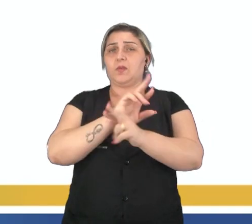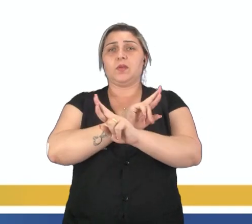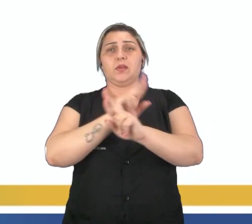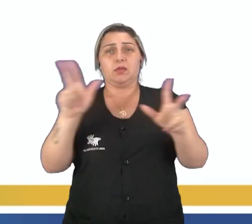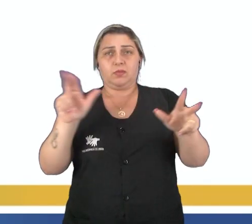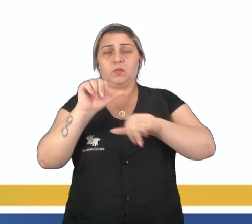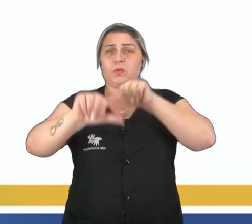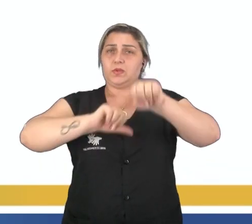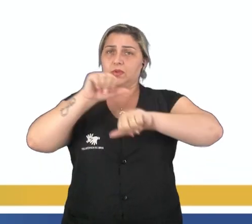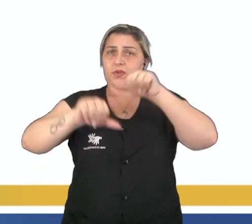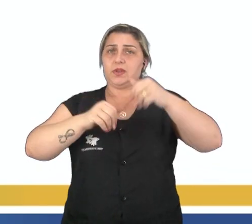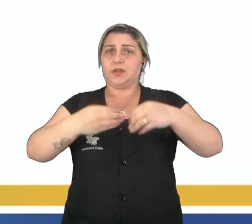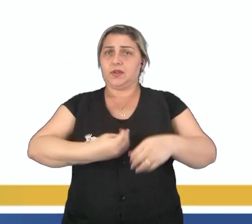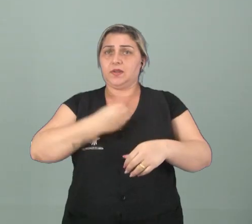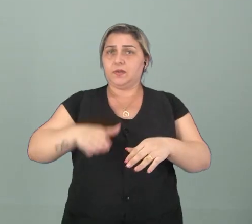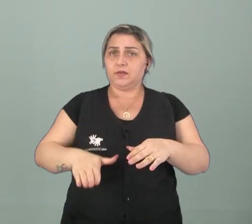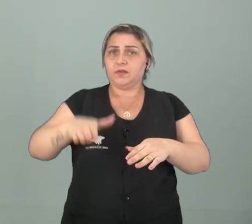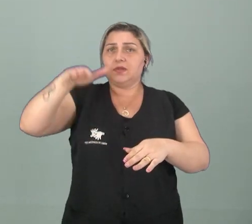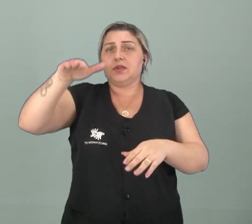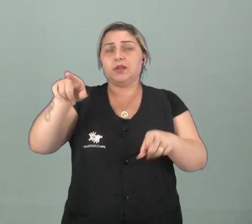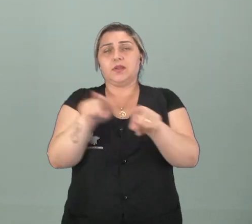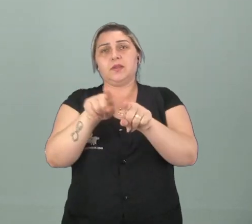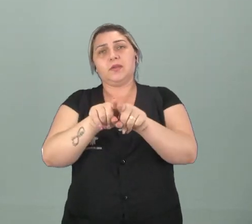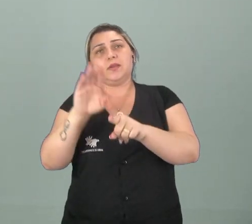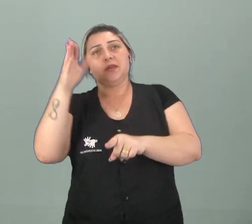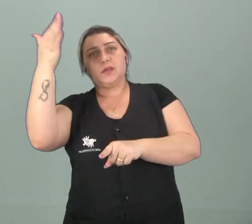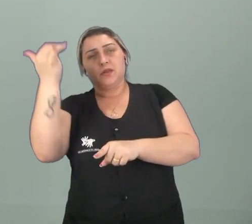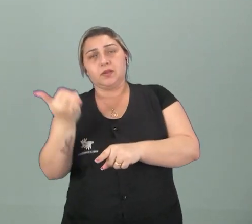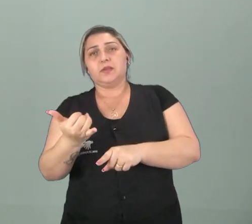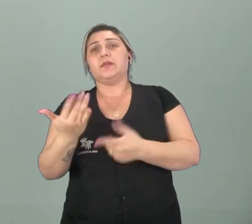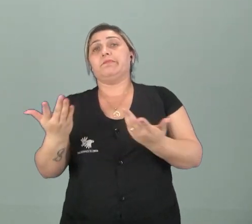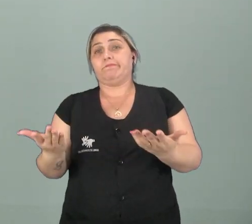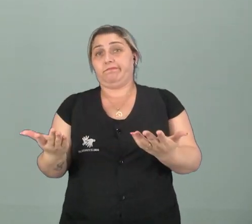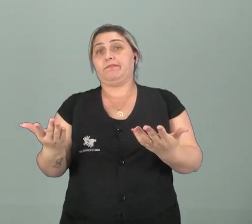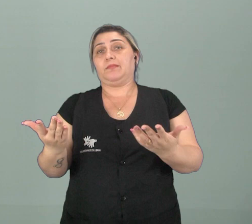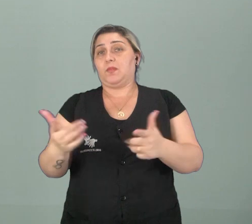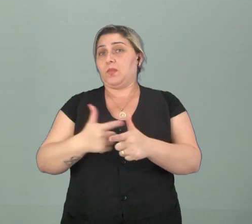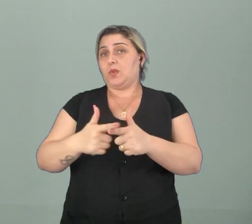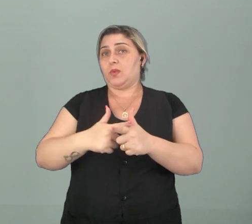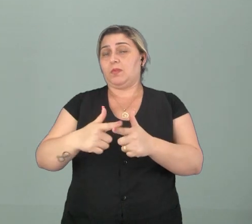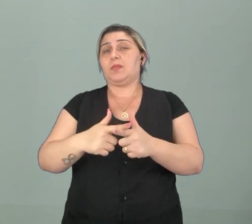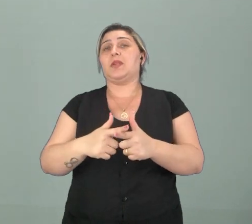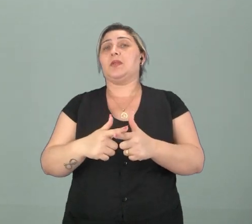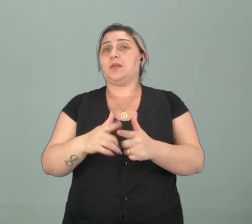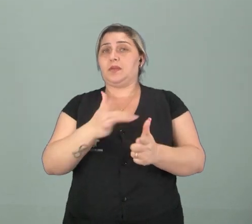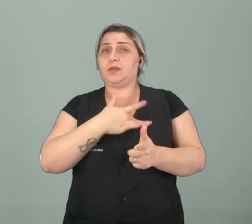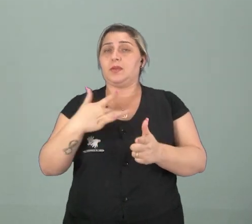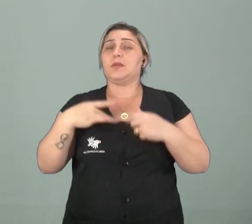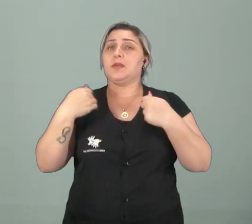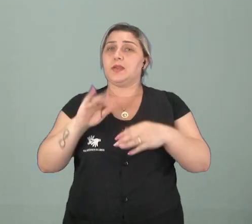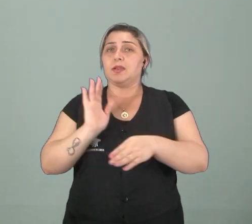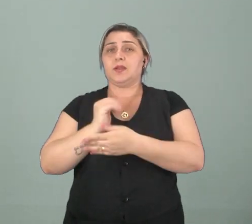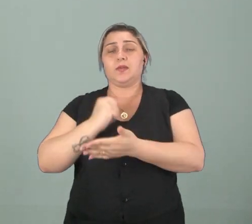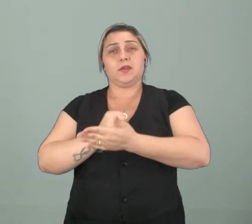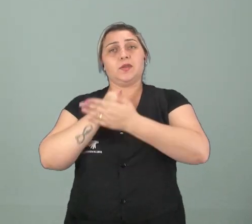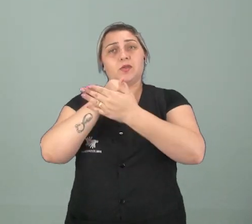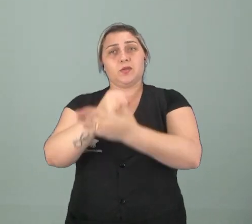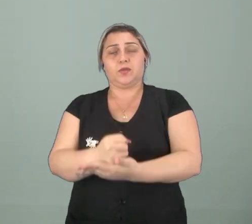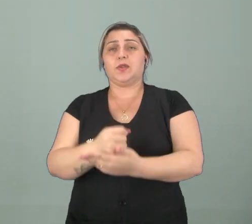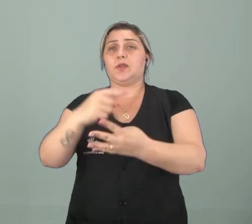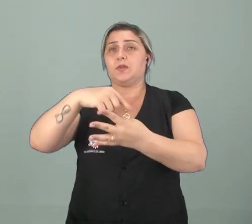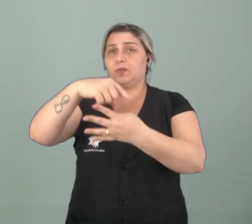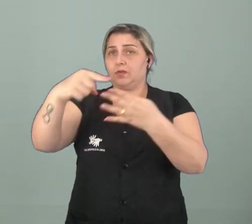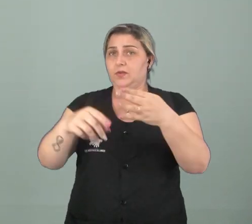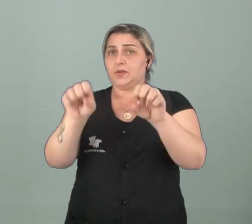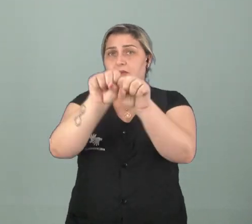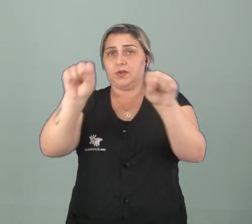alteração, ou se ao longo da vida de algum indivíduo acontece algum acidente de percurso, às vezes precisa ter algum auxílio para que um dos